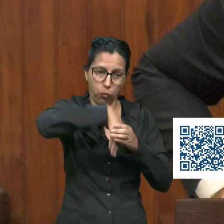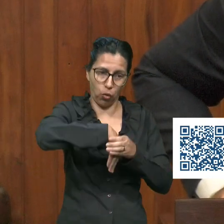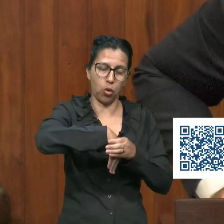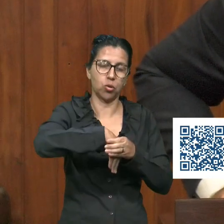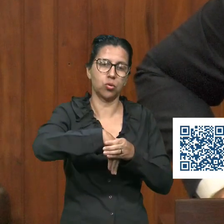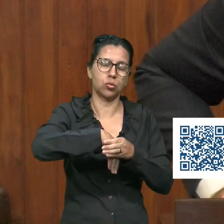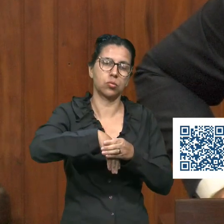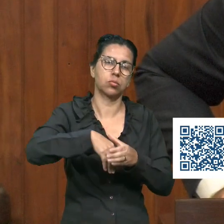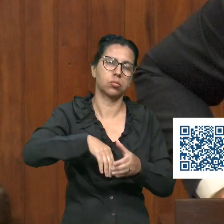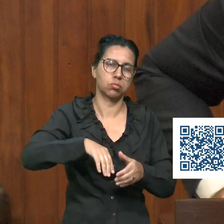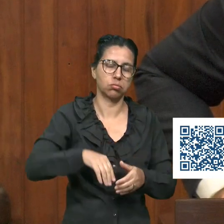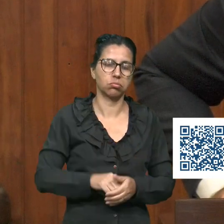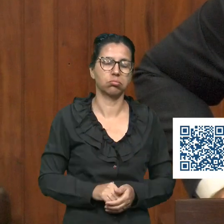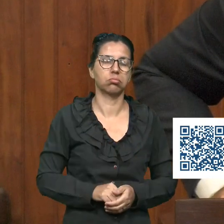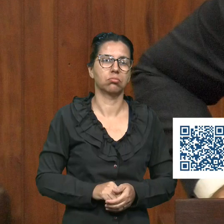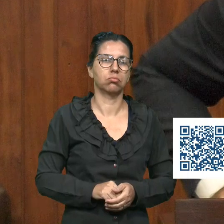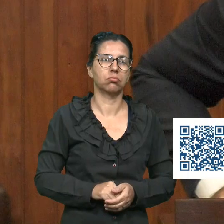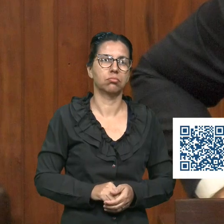E deixo o